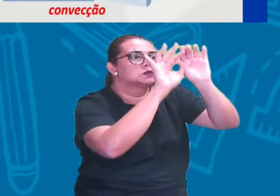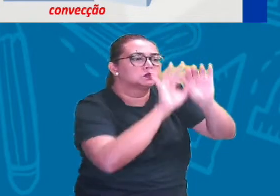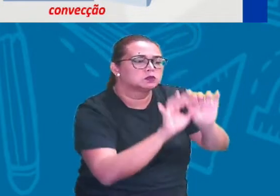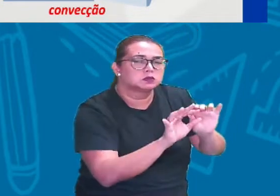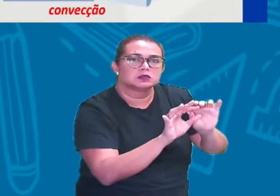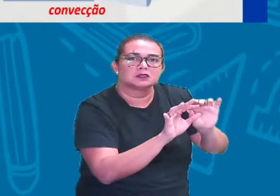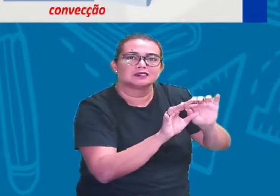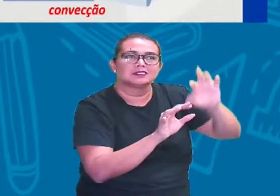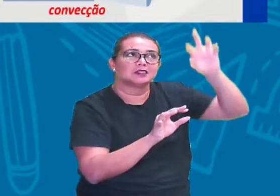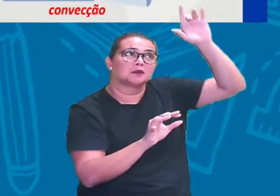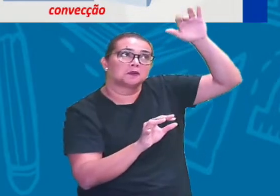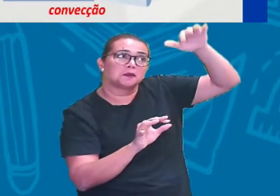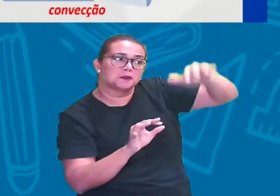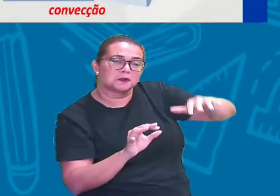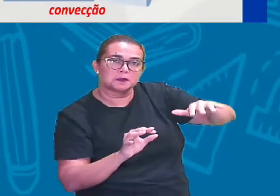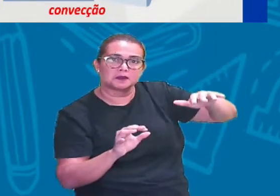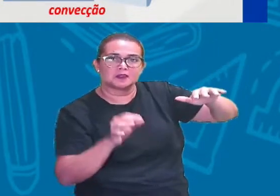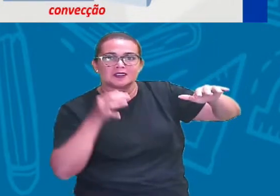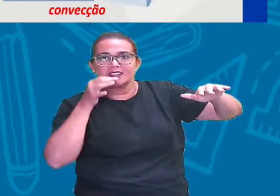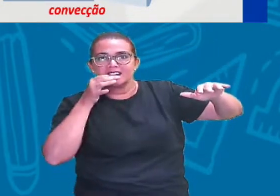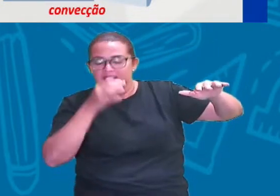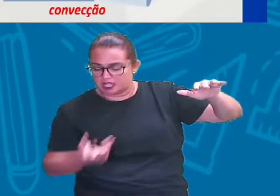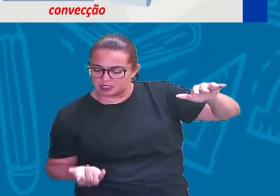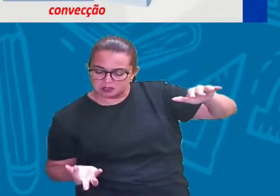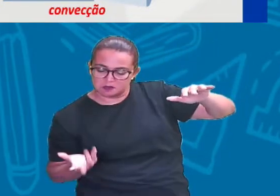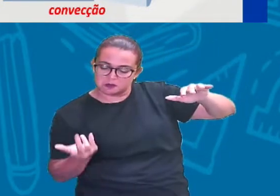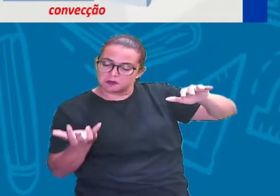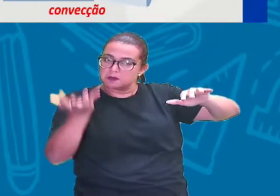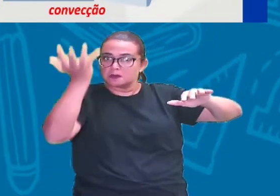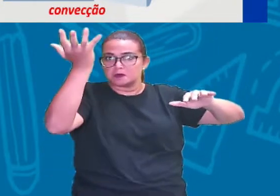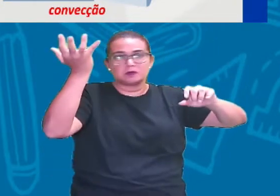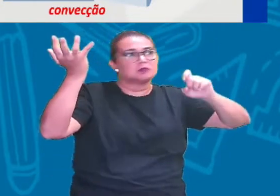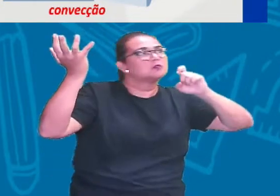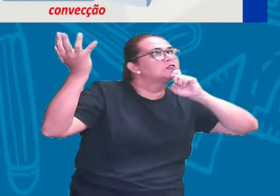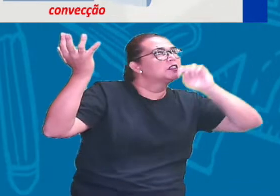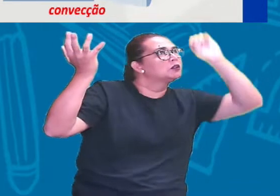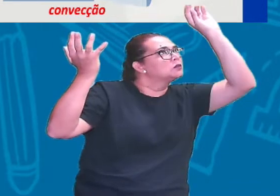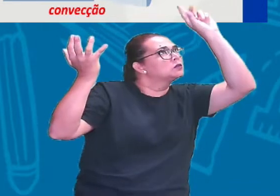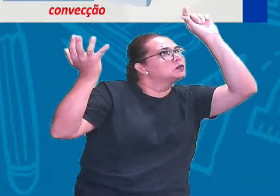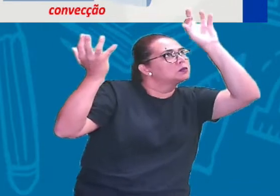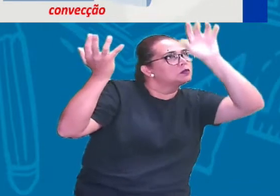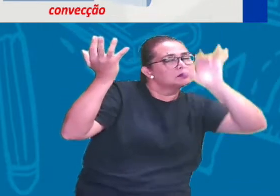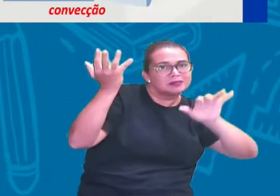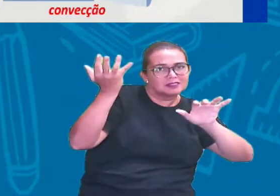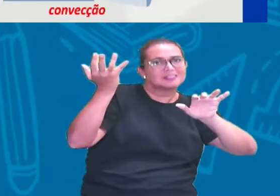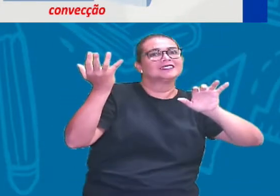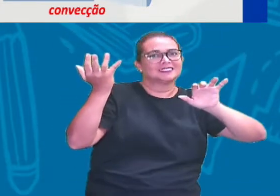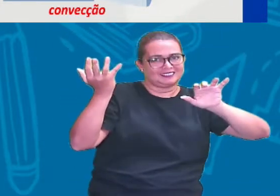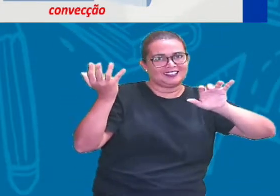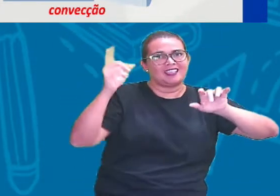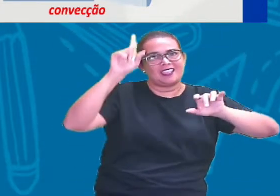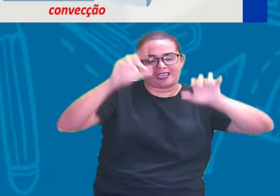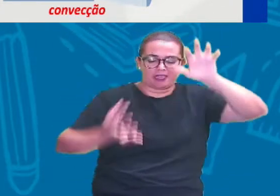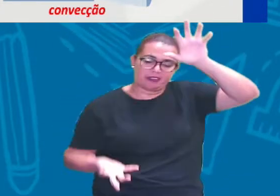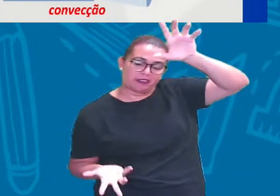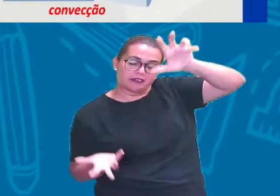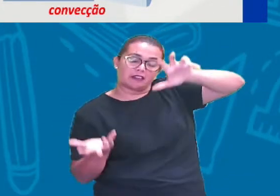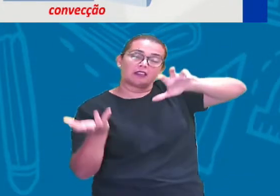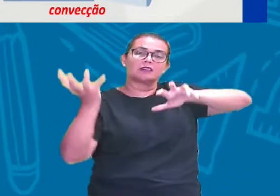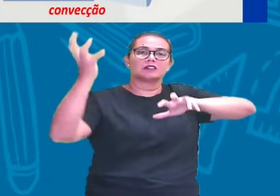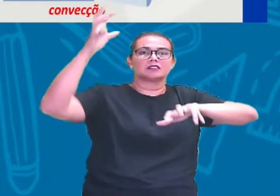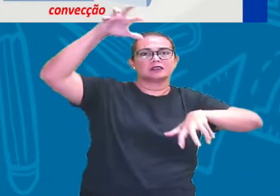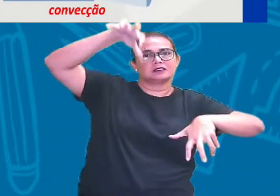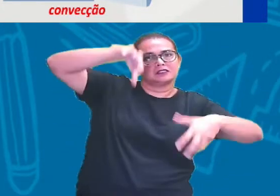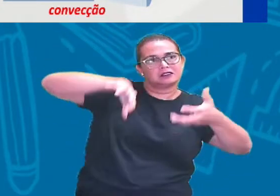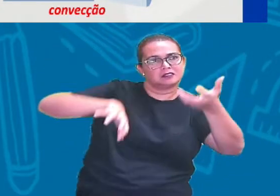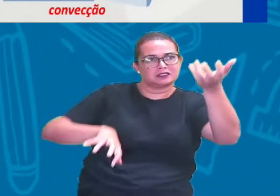O ar-condicionado é a mesma coisa de um refrigerador, como está um exemplo aqui. Também há uma convecção. O ar frio desce, empurra